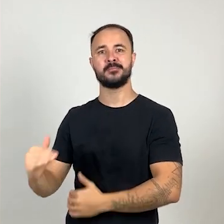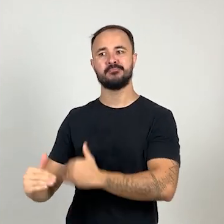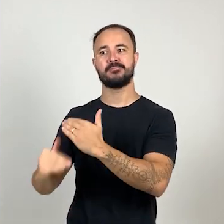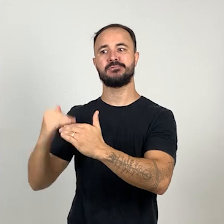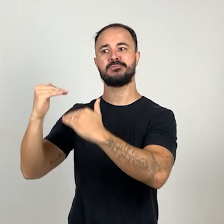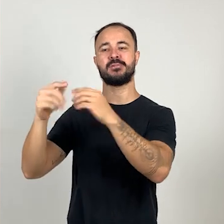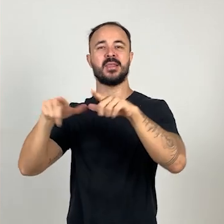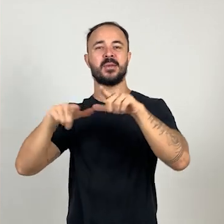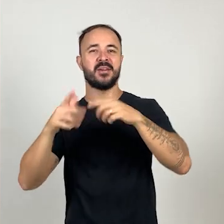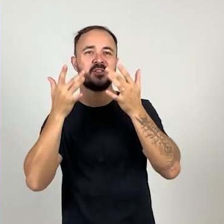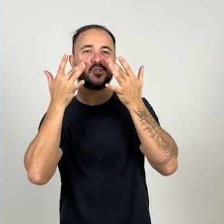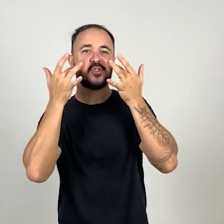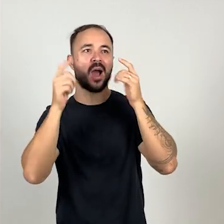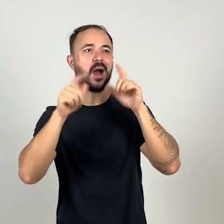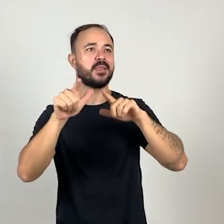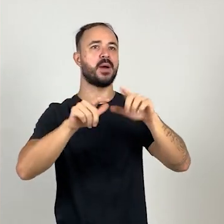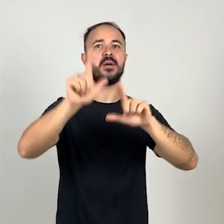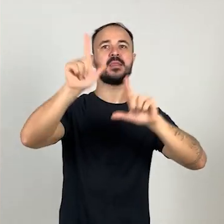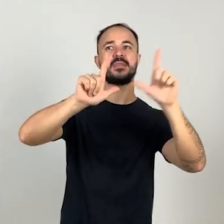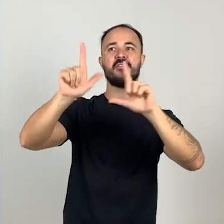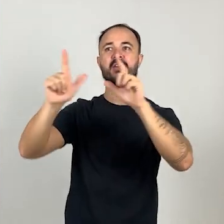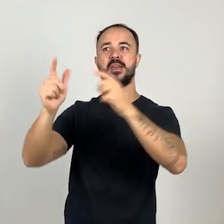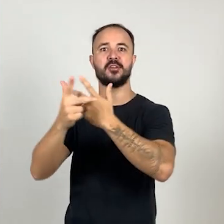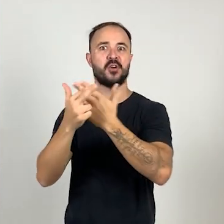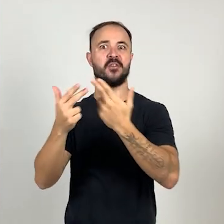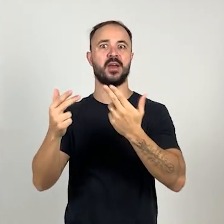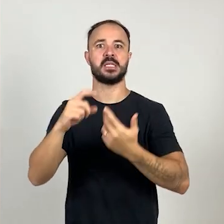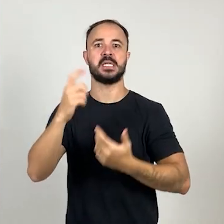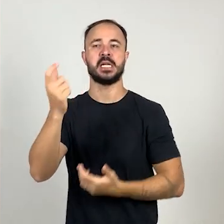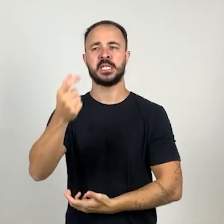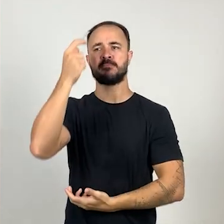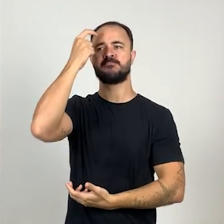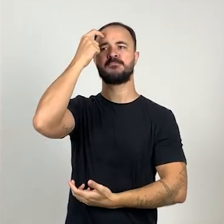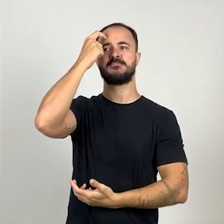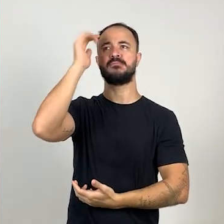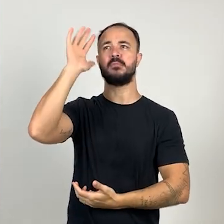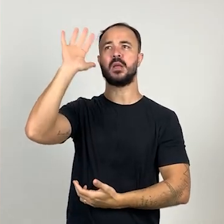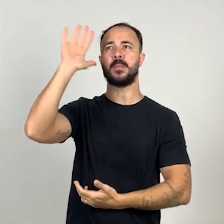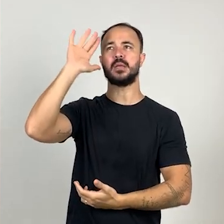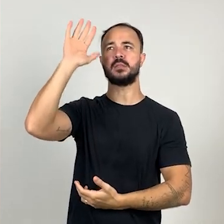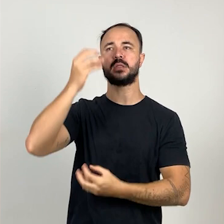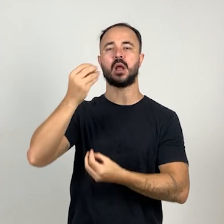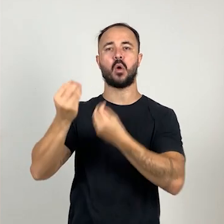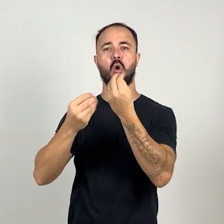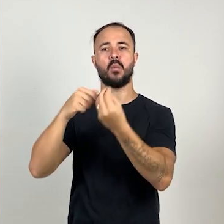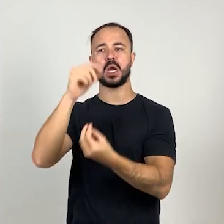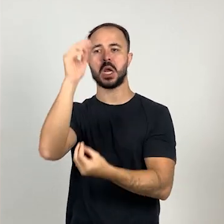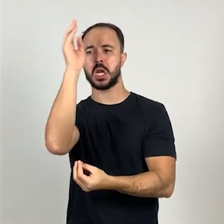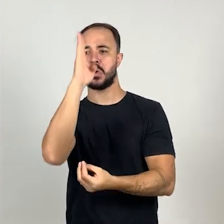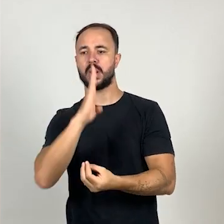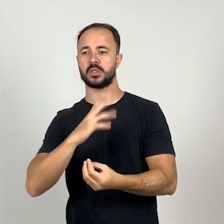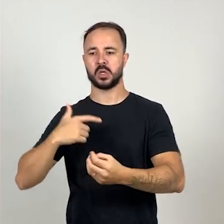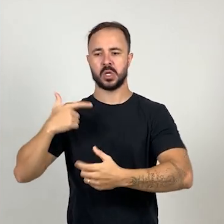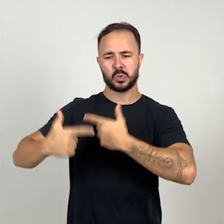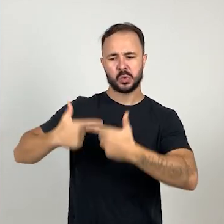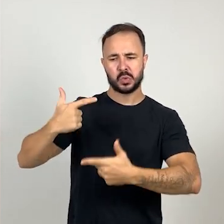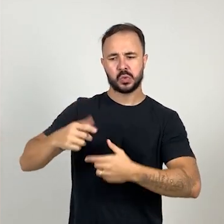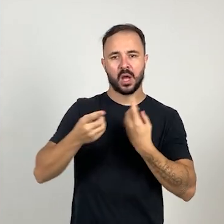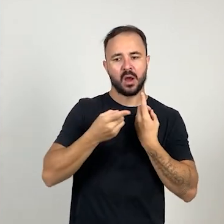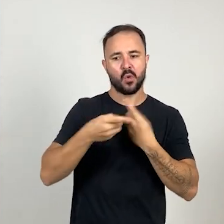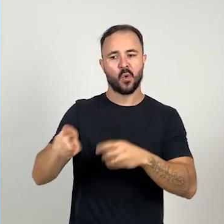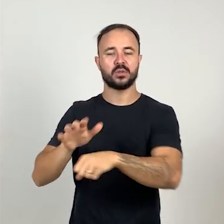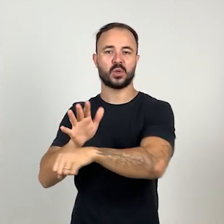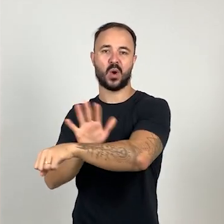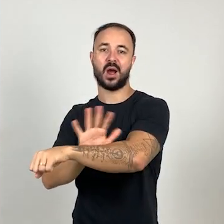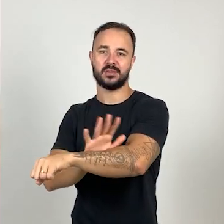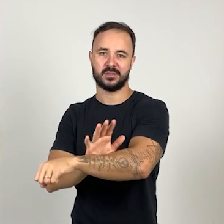na televisão e no cinema, até suas reflexões sobre o Brasil contemporâneo e suas lutas contra o racismo